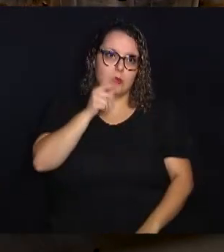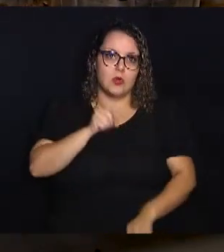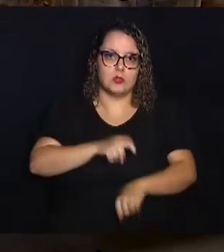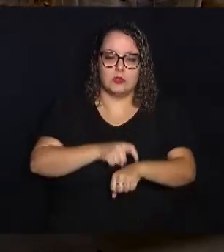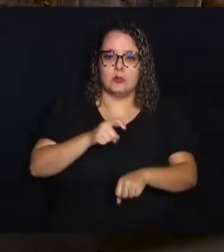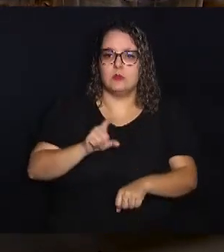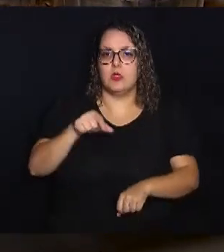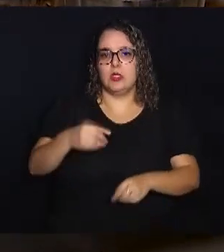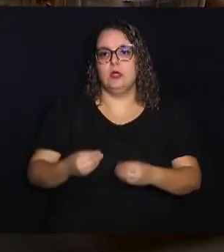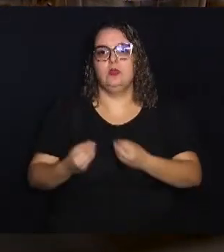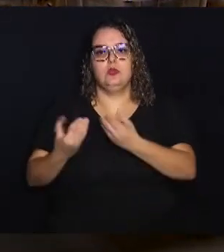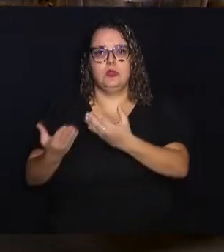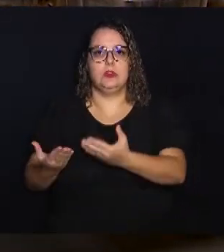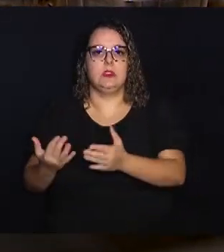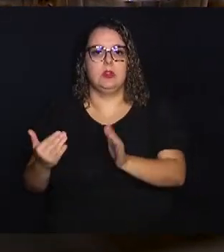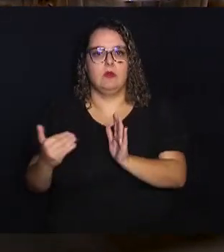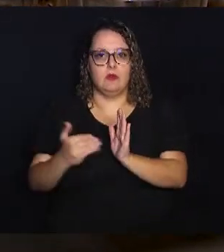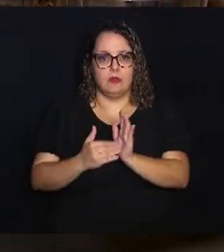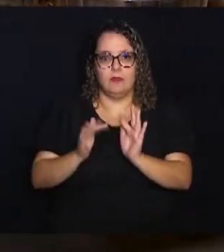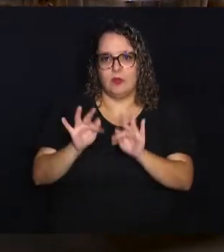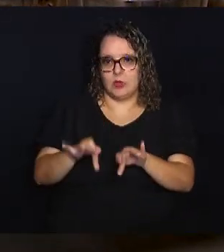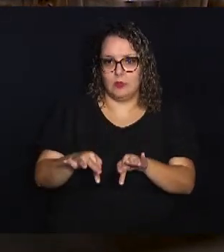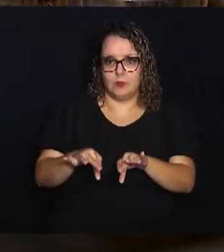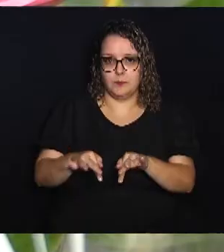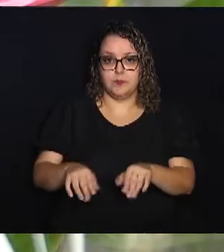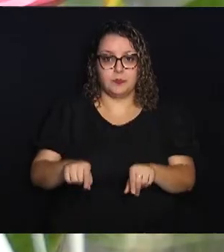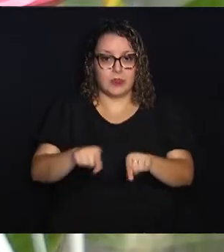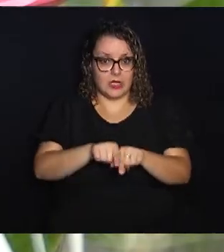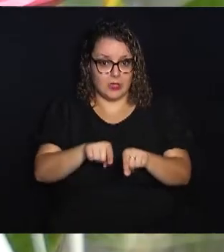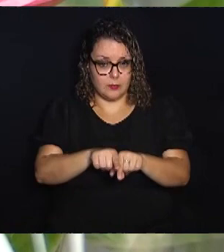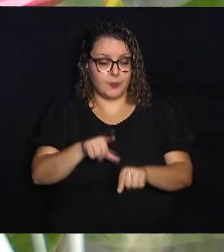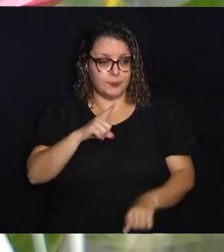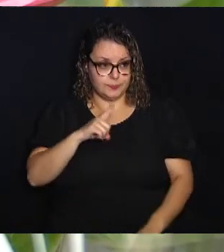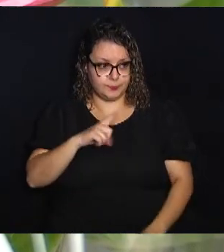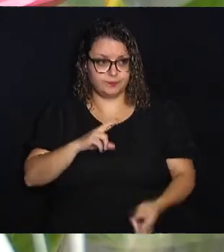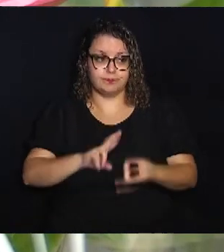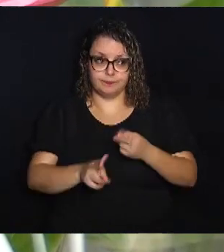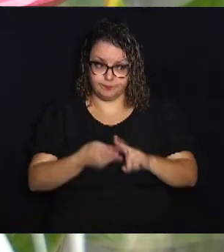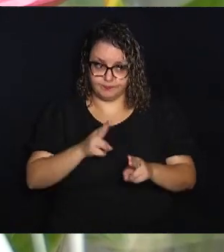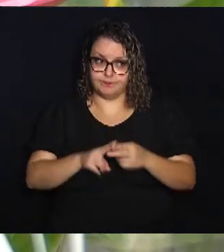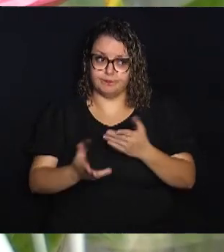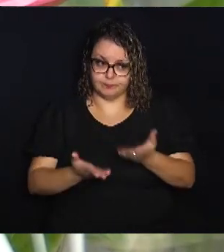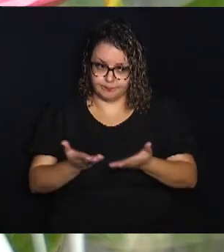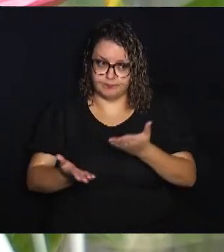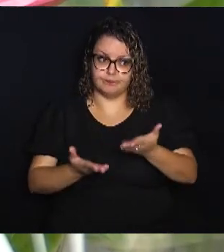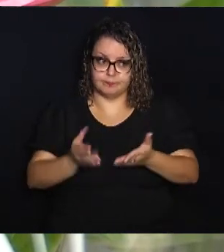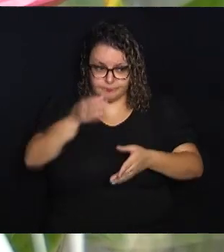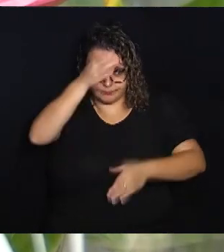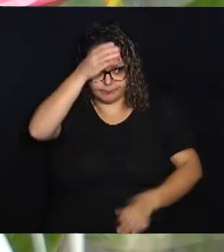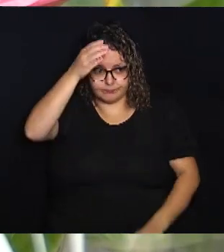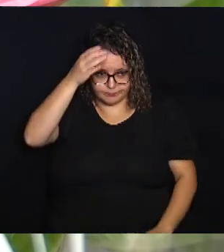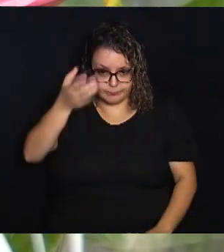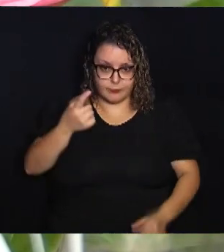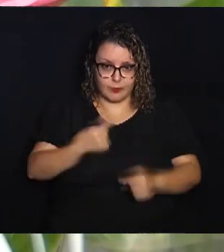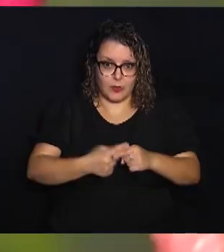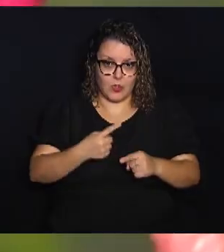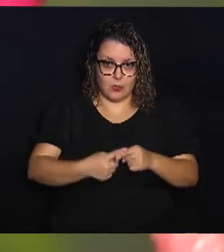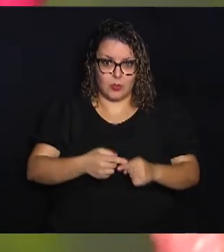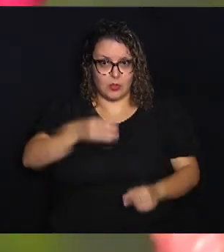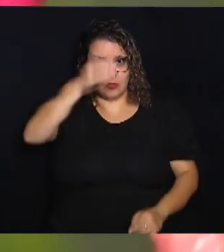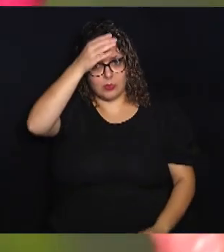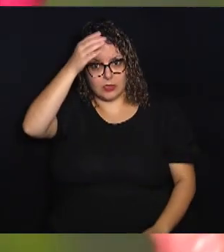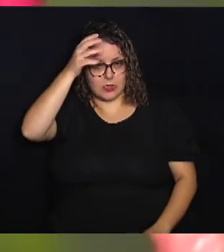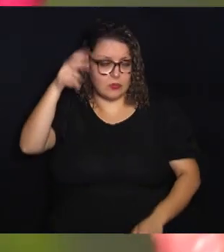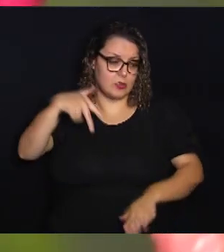e depois entregar até o destino. E tem que também ter aquela habilidade para lidar com o cliente, né? Porque